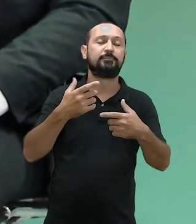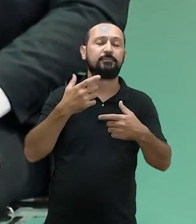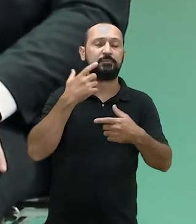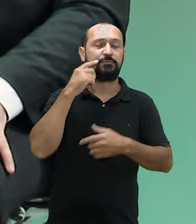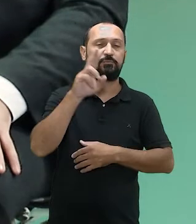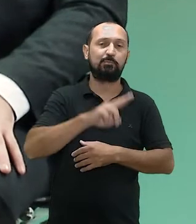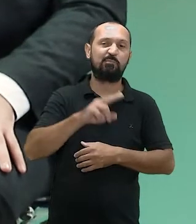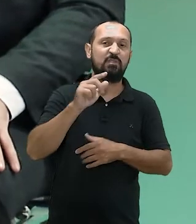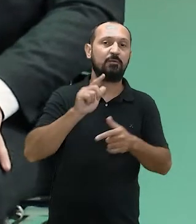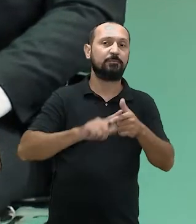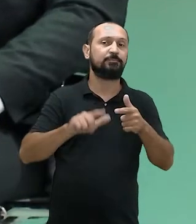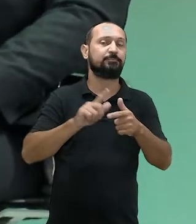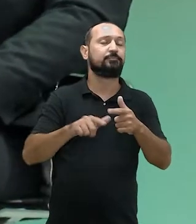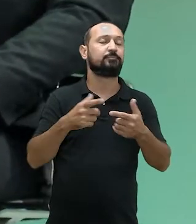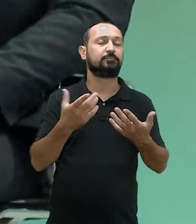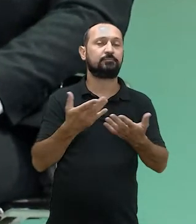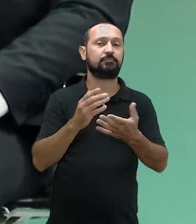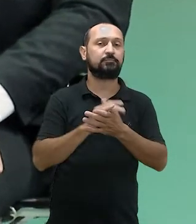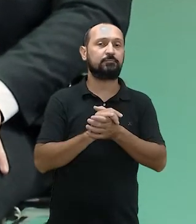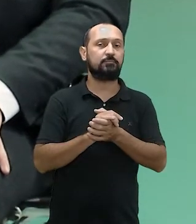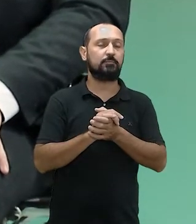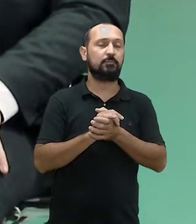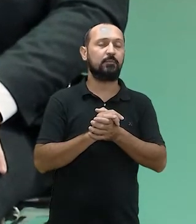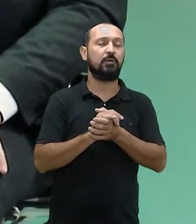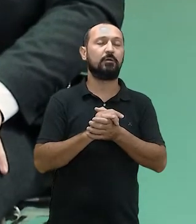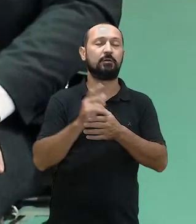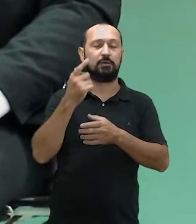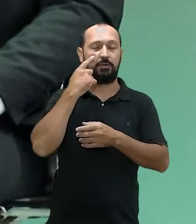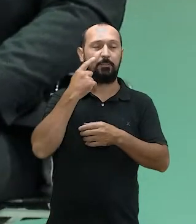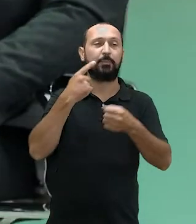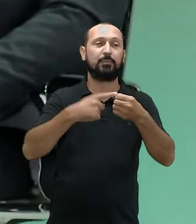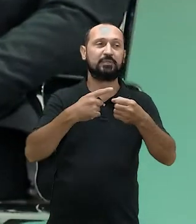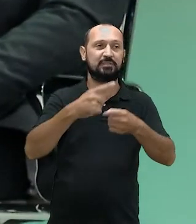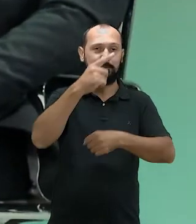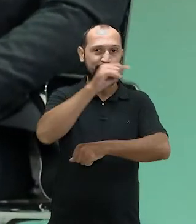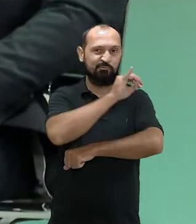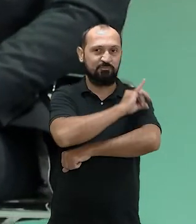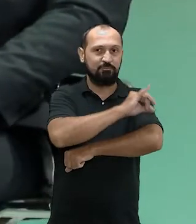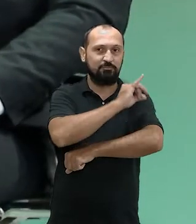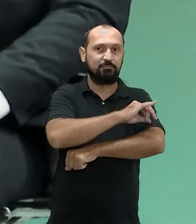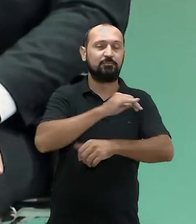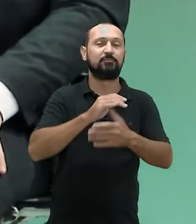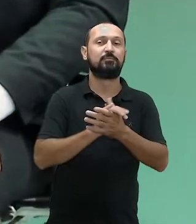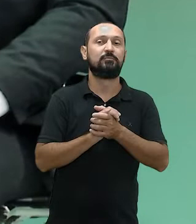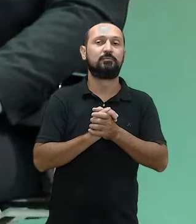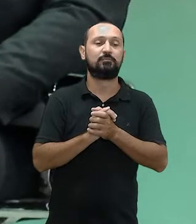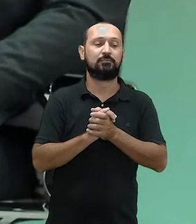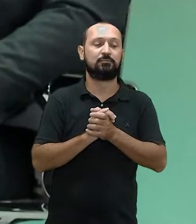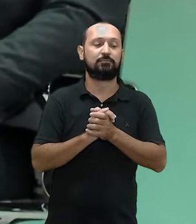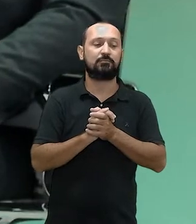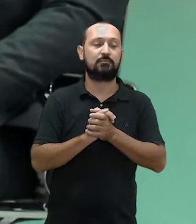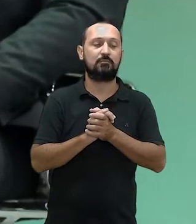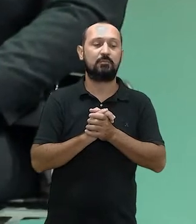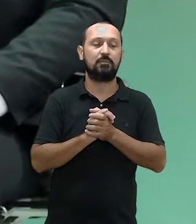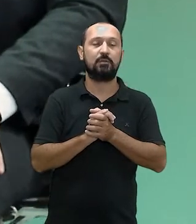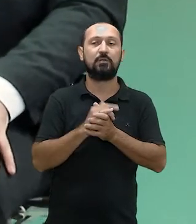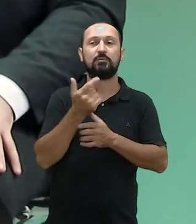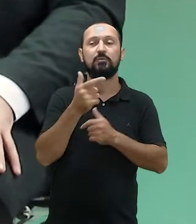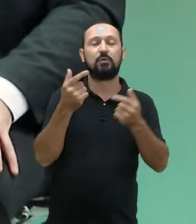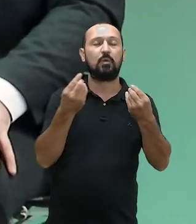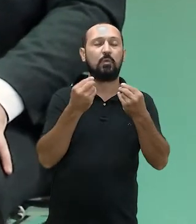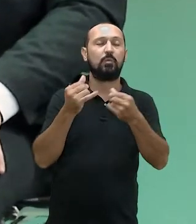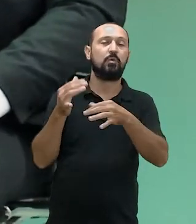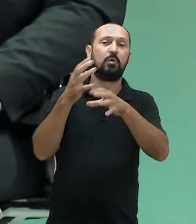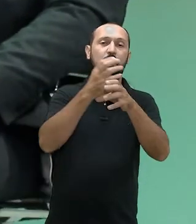a arrecadação seja frustrada. Agora, voltando a Petrópolis, é interessante. Aquilo é uma tragédia, né? Não há como